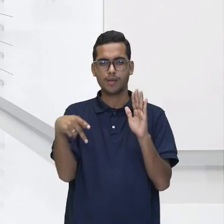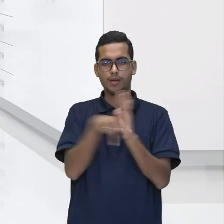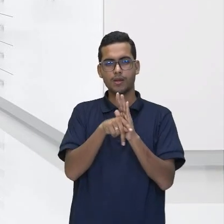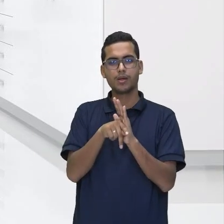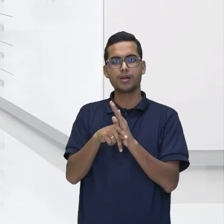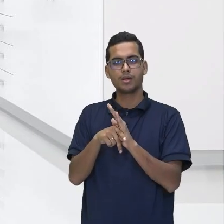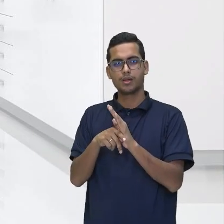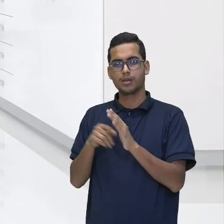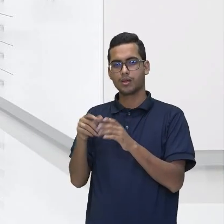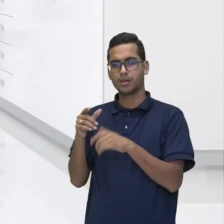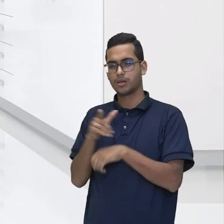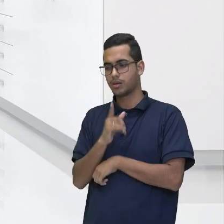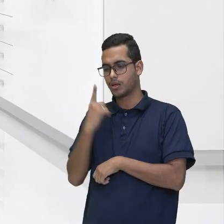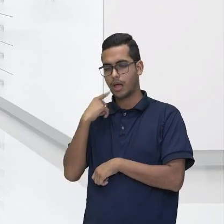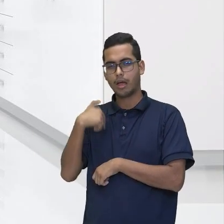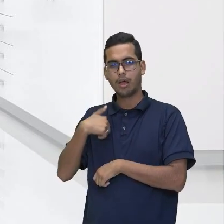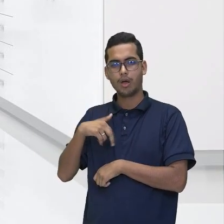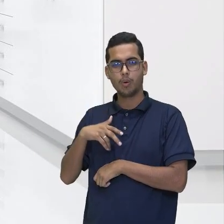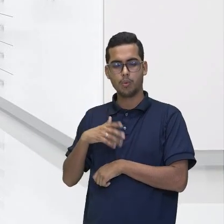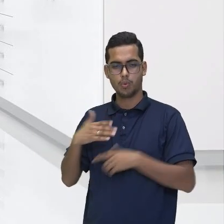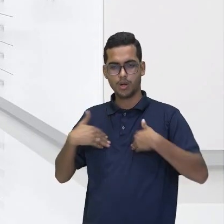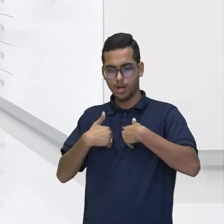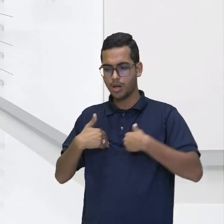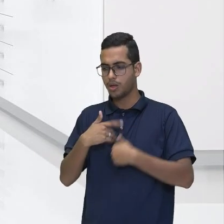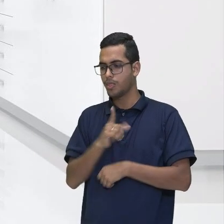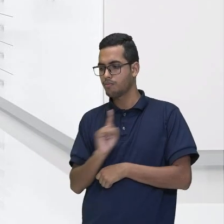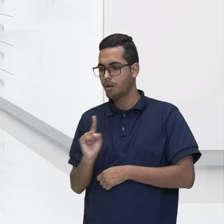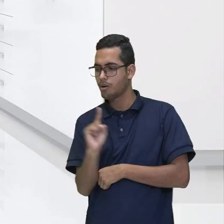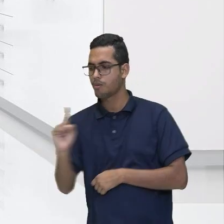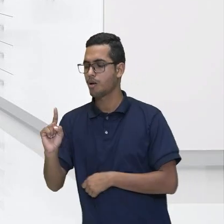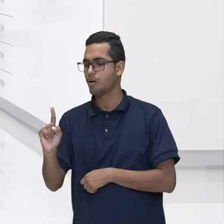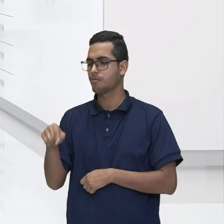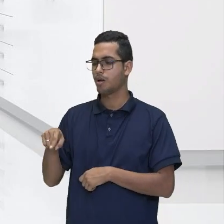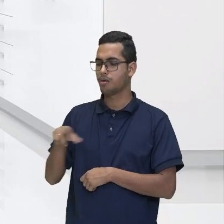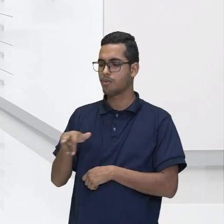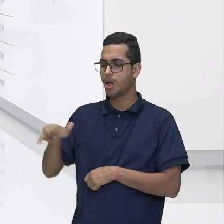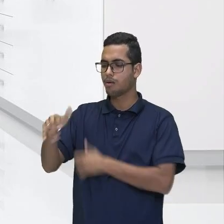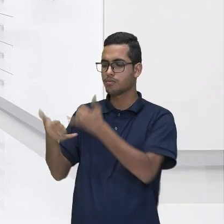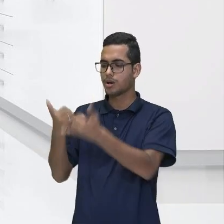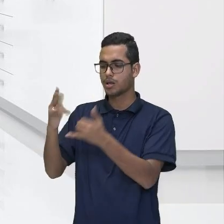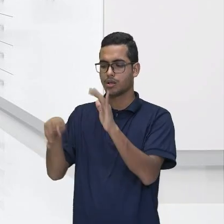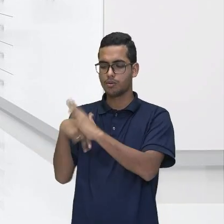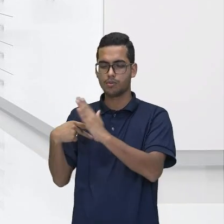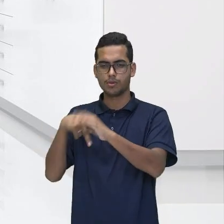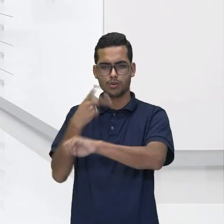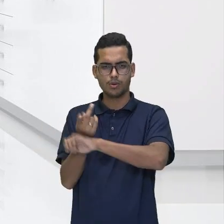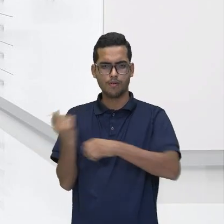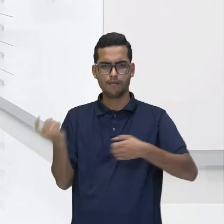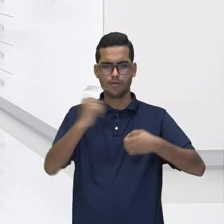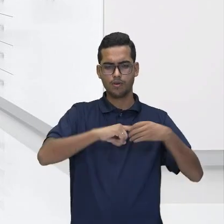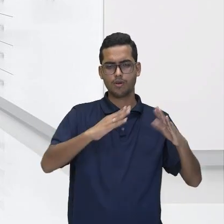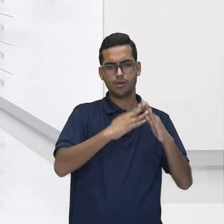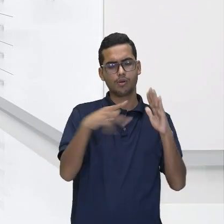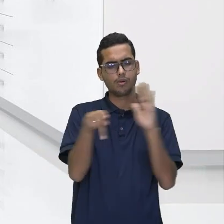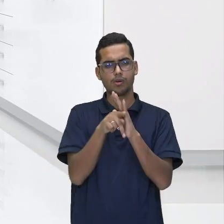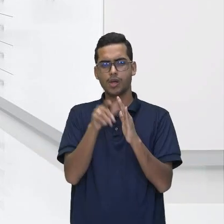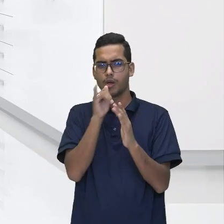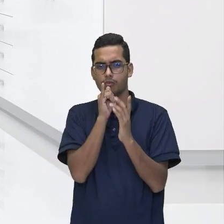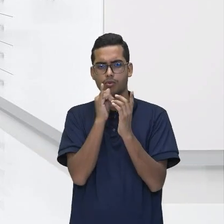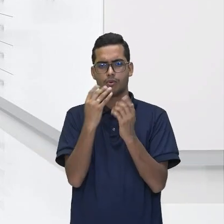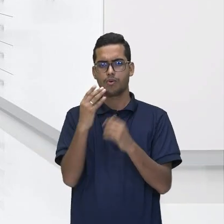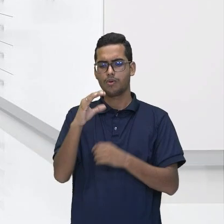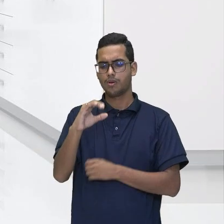o alface, né, que são alimentos que possivelmente, como o alface, não